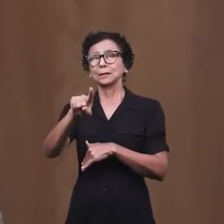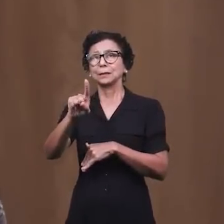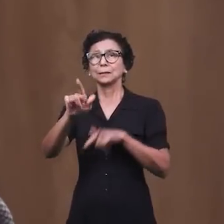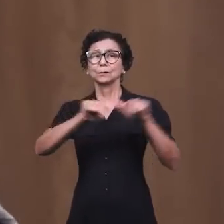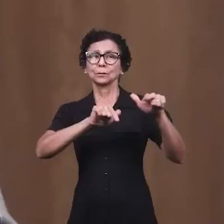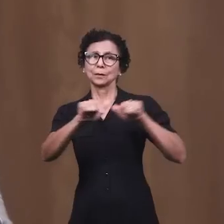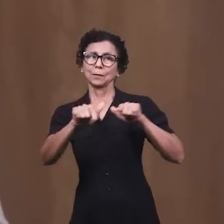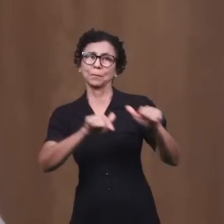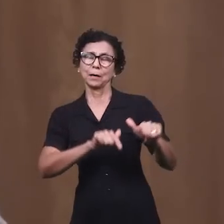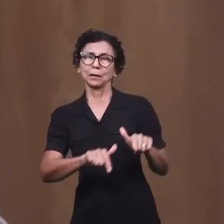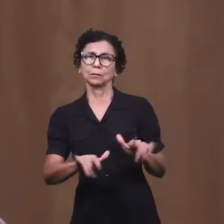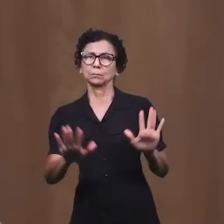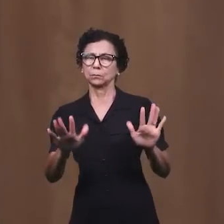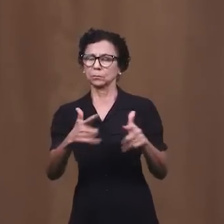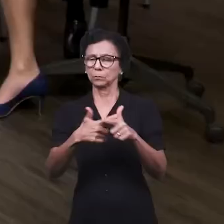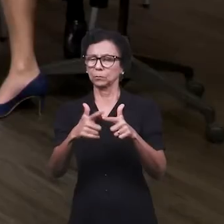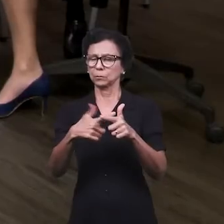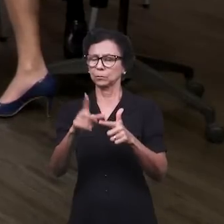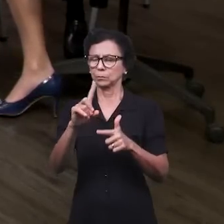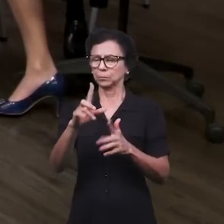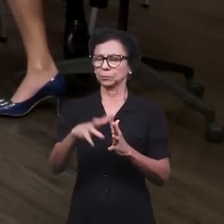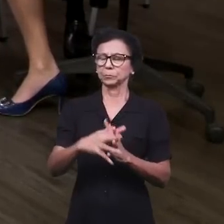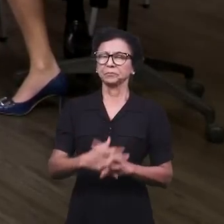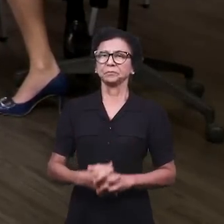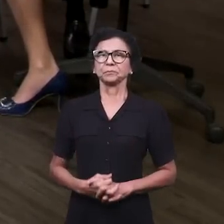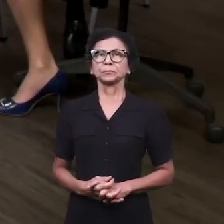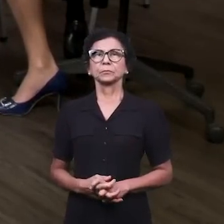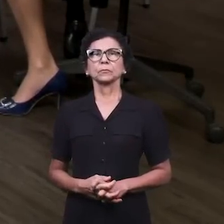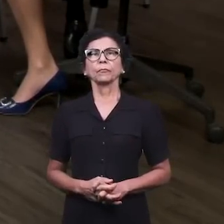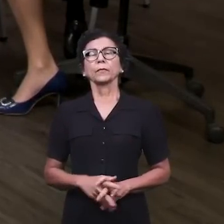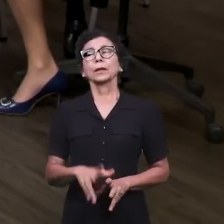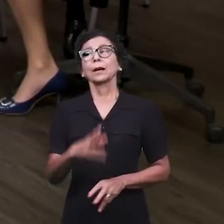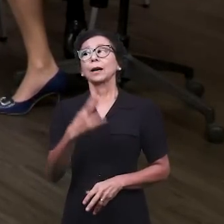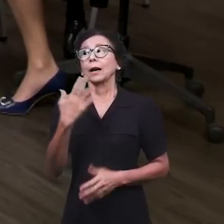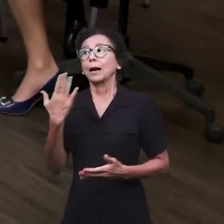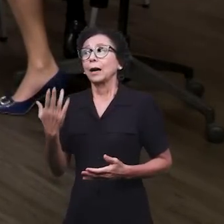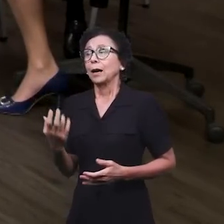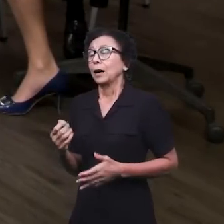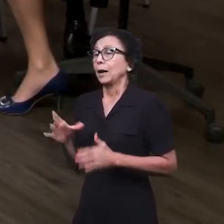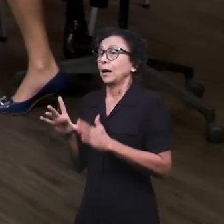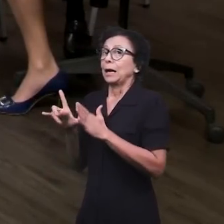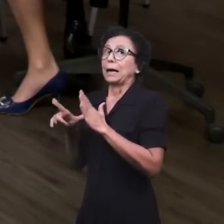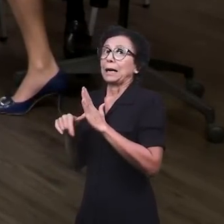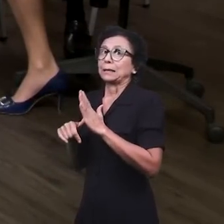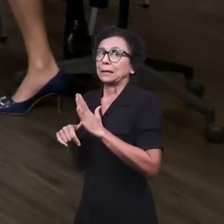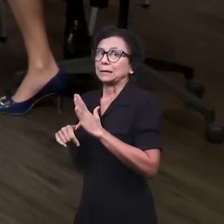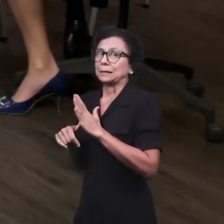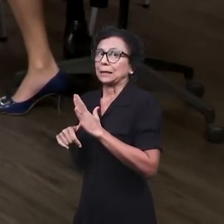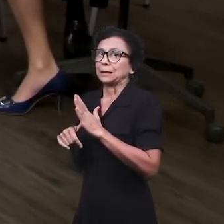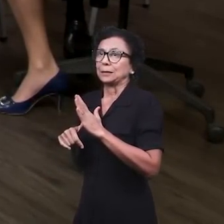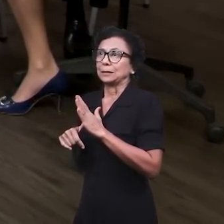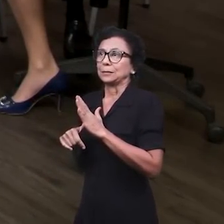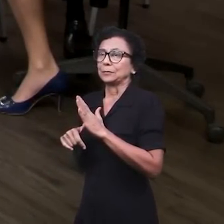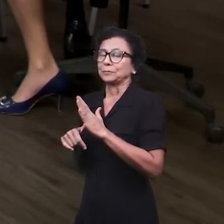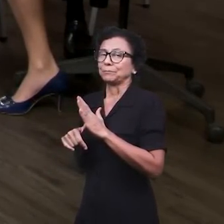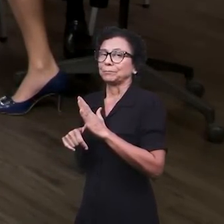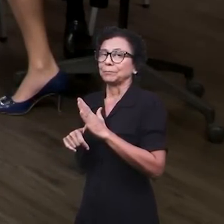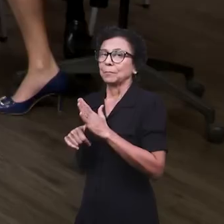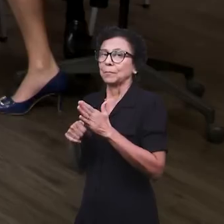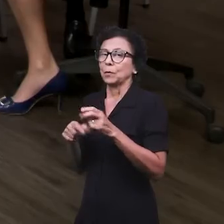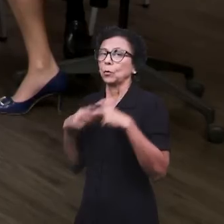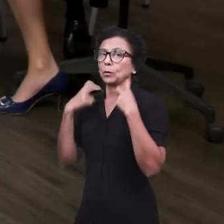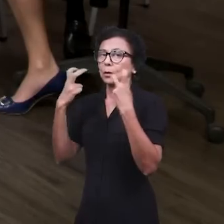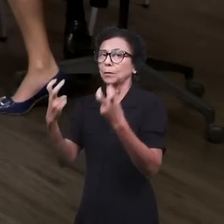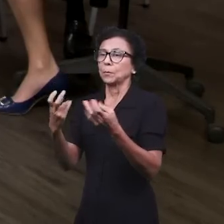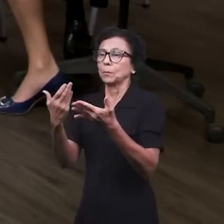trabalho. Não tem problema, isso não vai ser problema. Eu não pude chegar na hora do clamor, não tem problema. Agora,